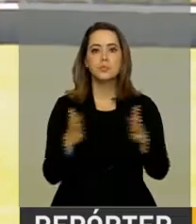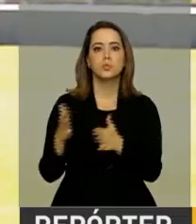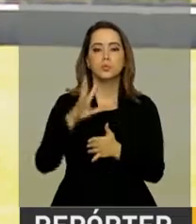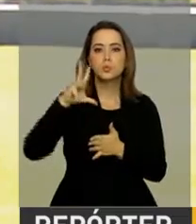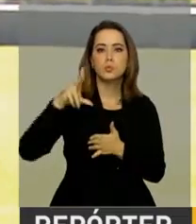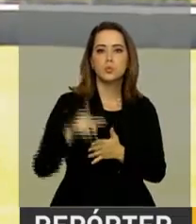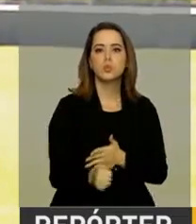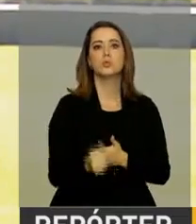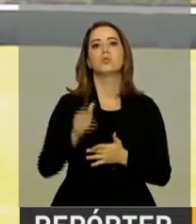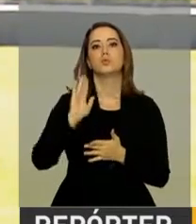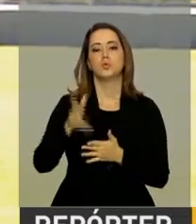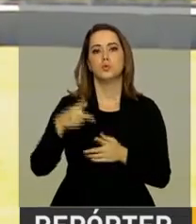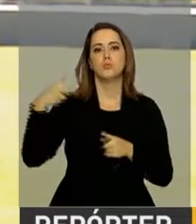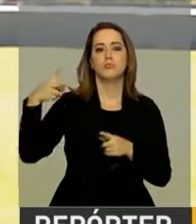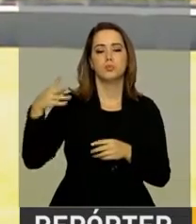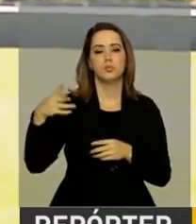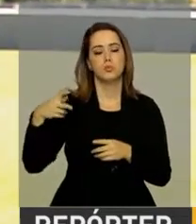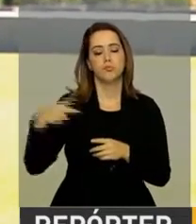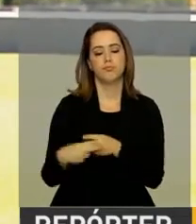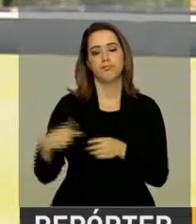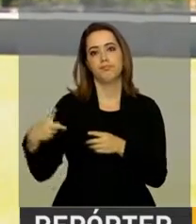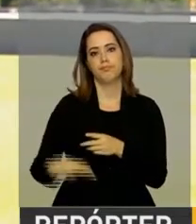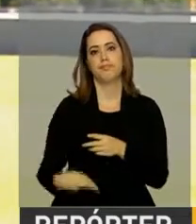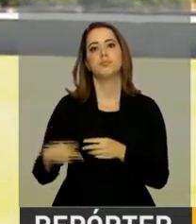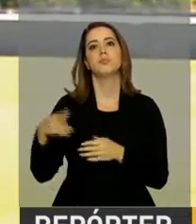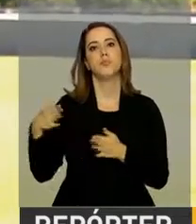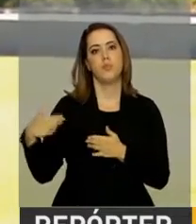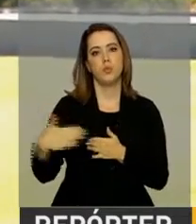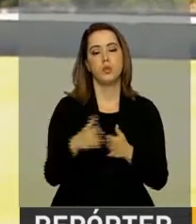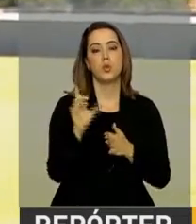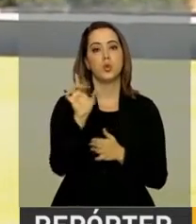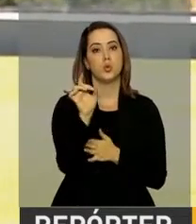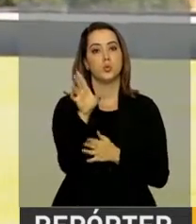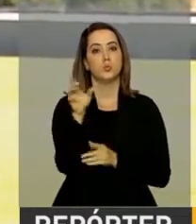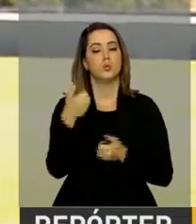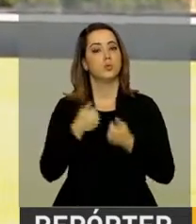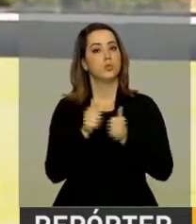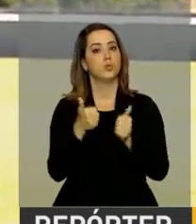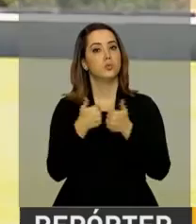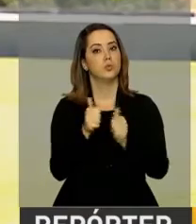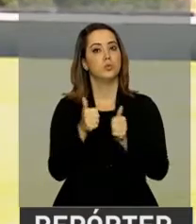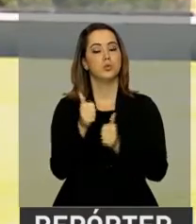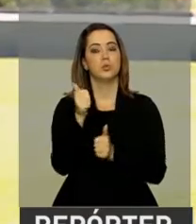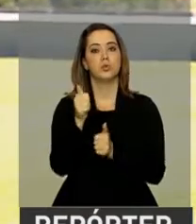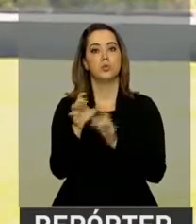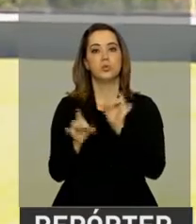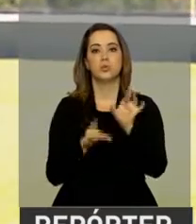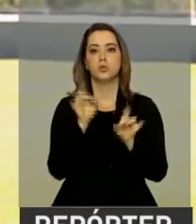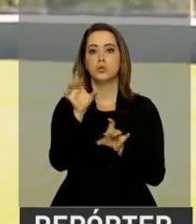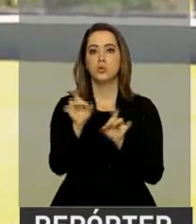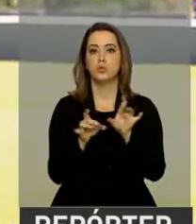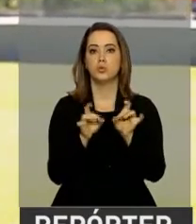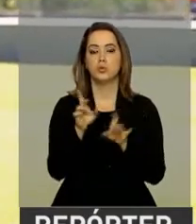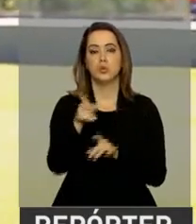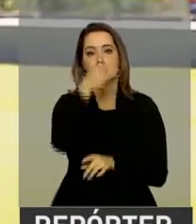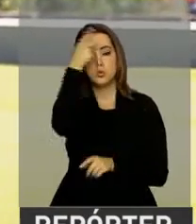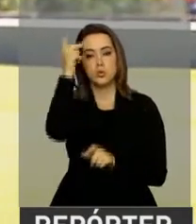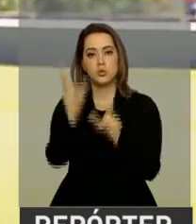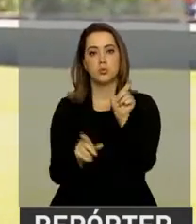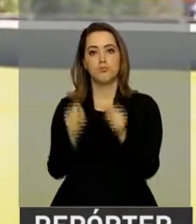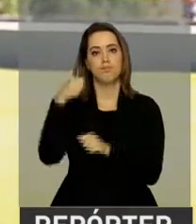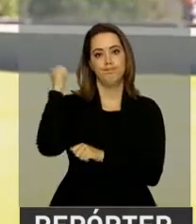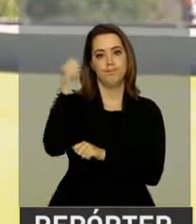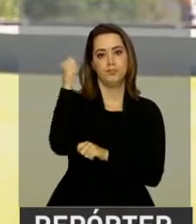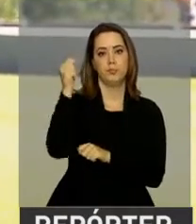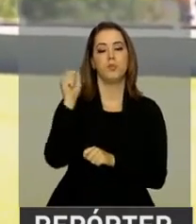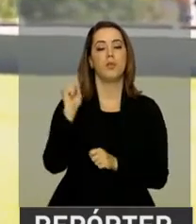Mané Garrincha estão fechadas. Só os ônibus especiais que fazem o transporte dos torcedores estão podendo circular por essas